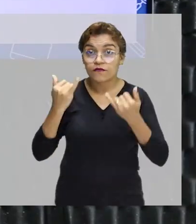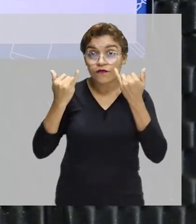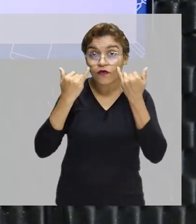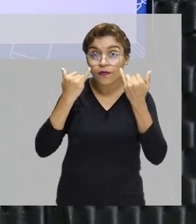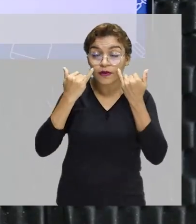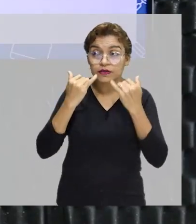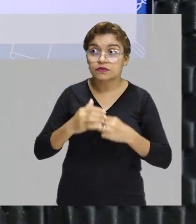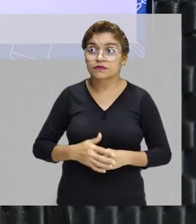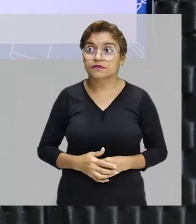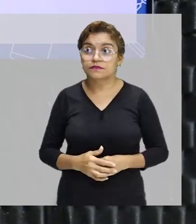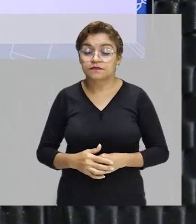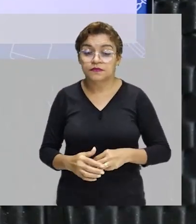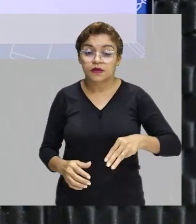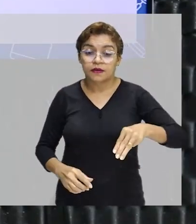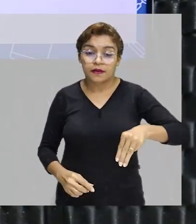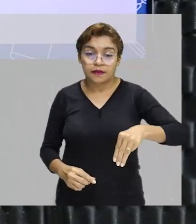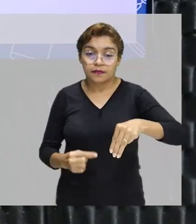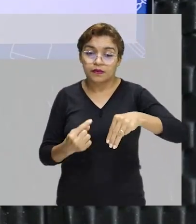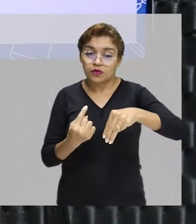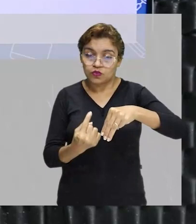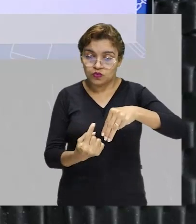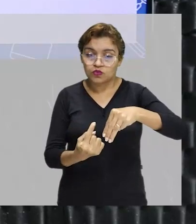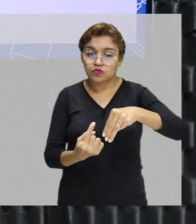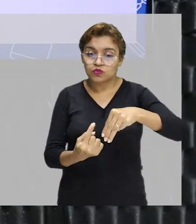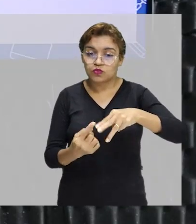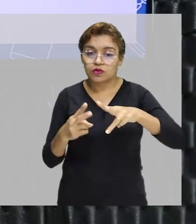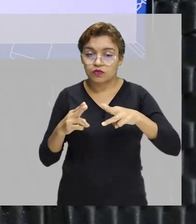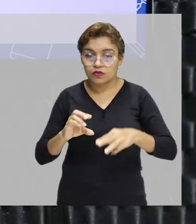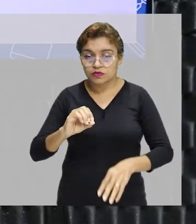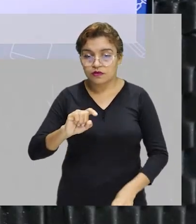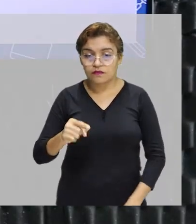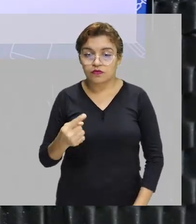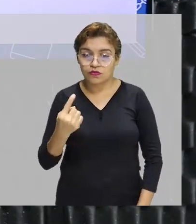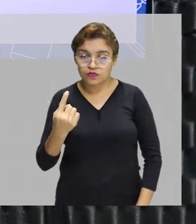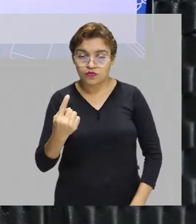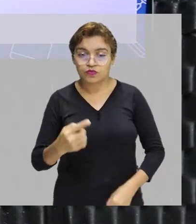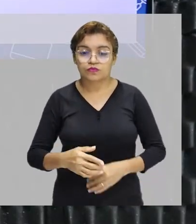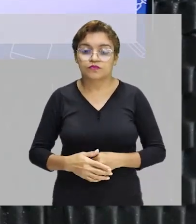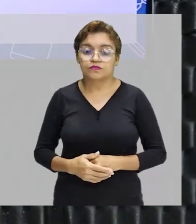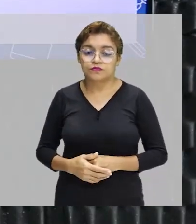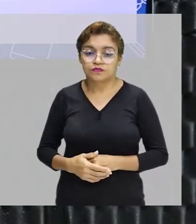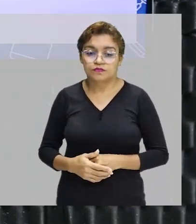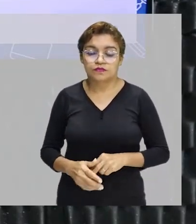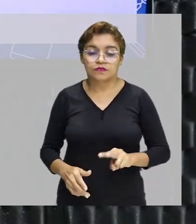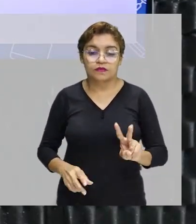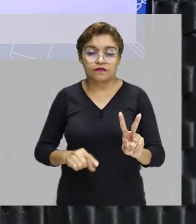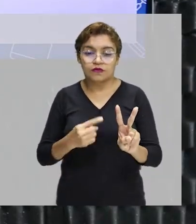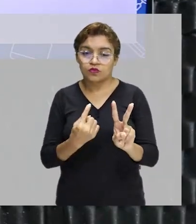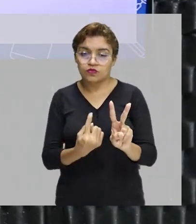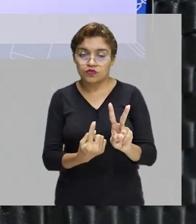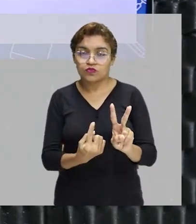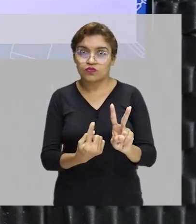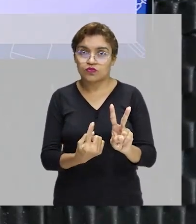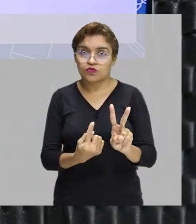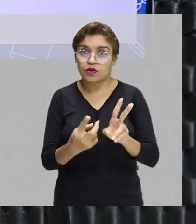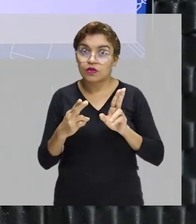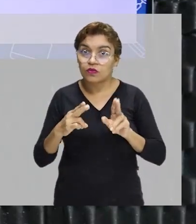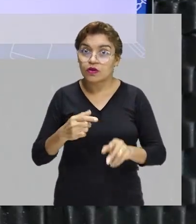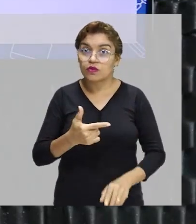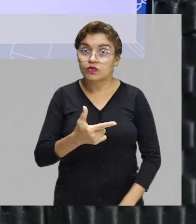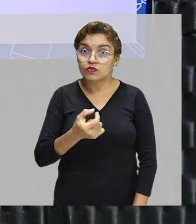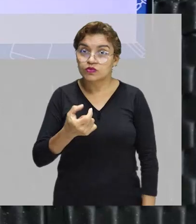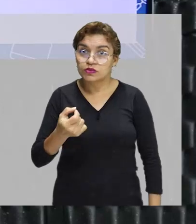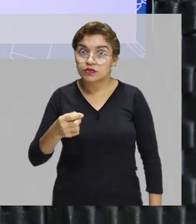informações importantes. A molaridade do nitrato de bário, 0,1. O volume dessa solução,